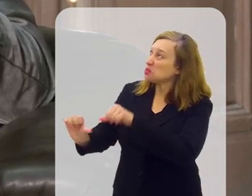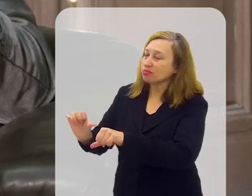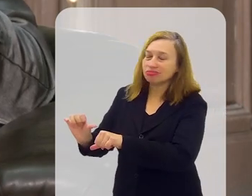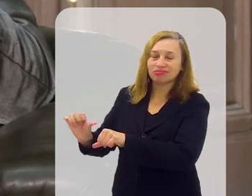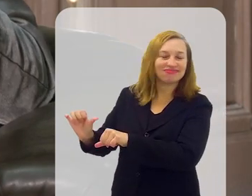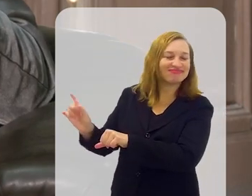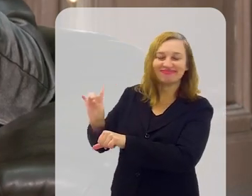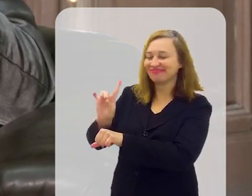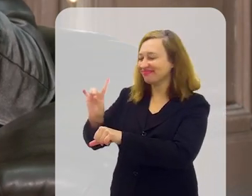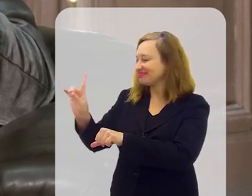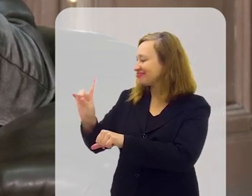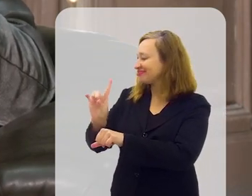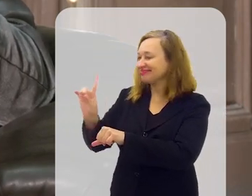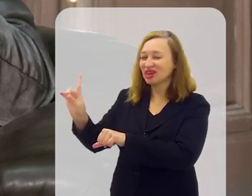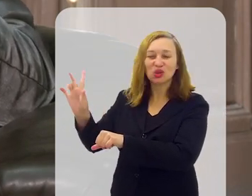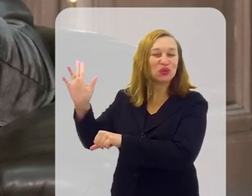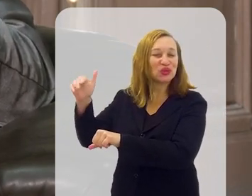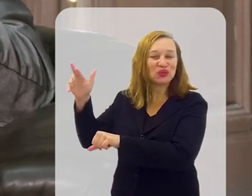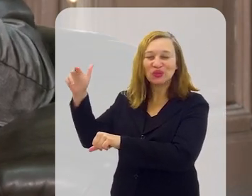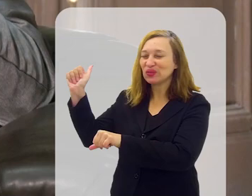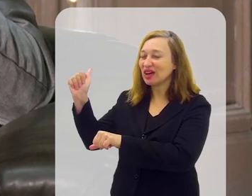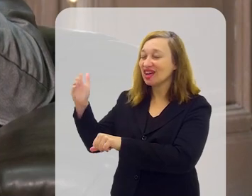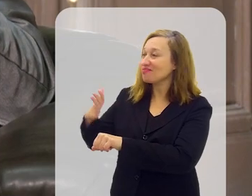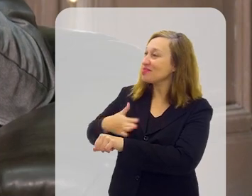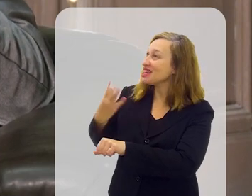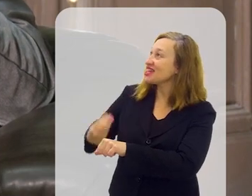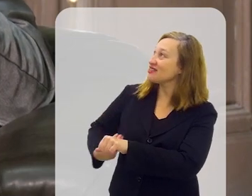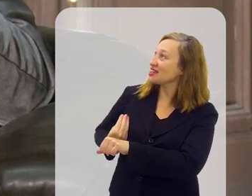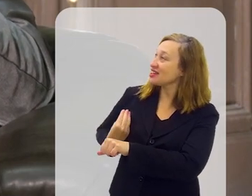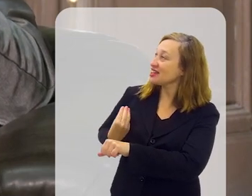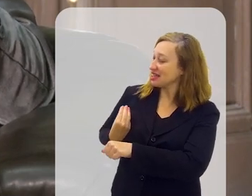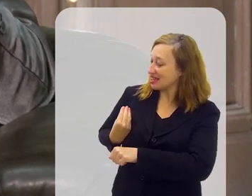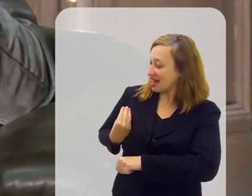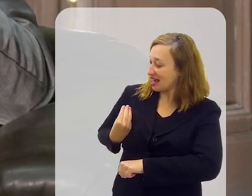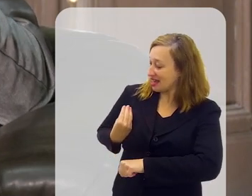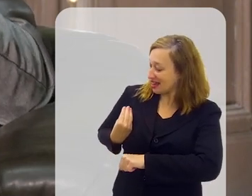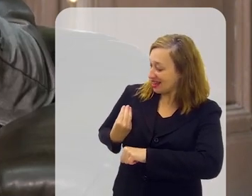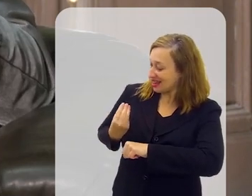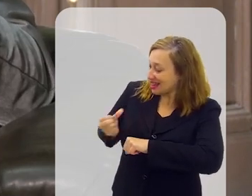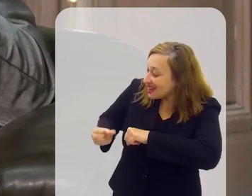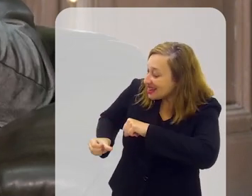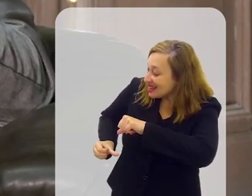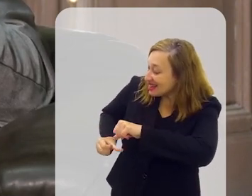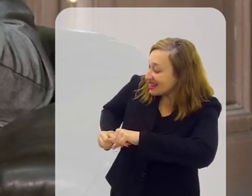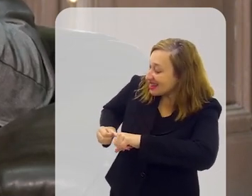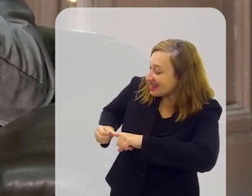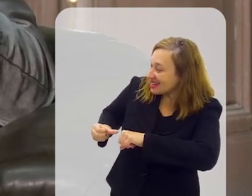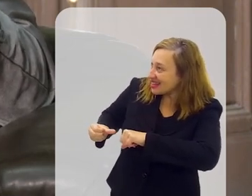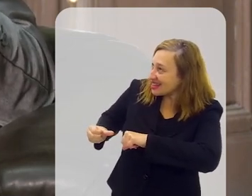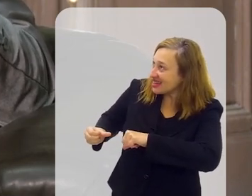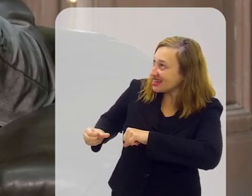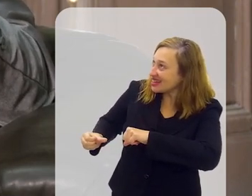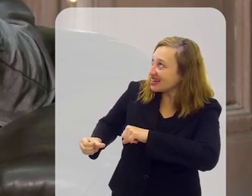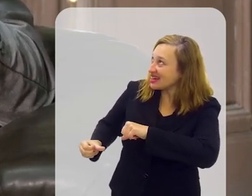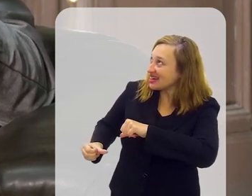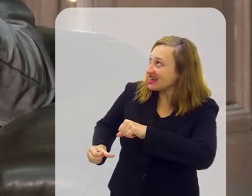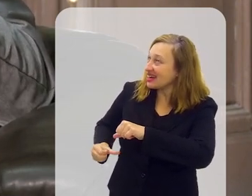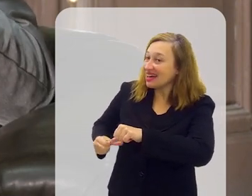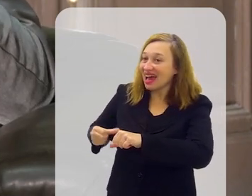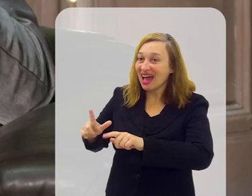nunca mudará. Minha vida ele transformou, hoje vive e